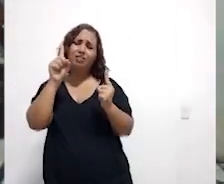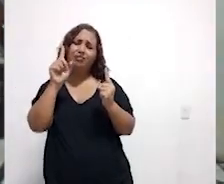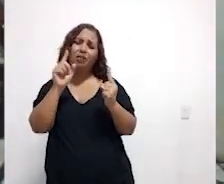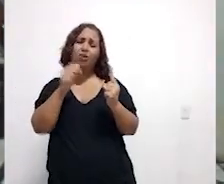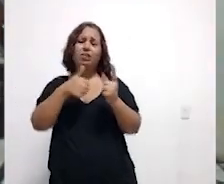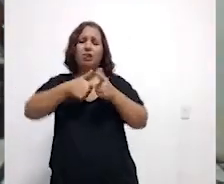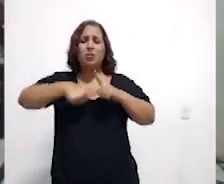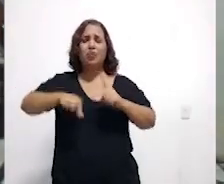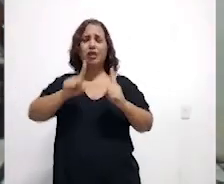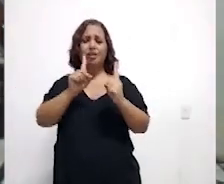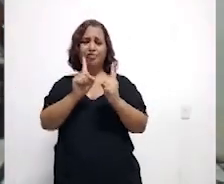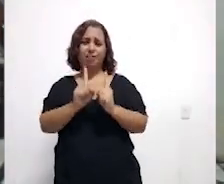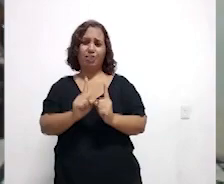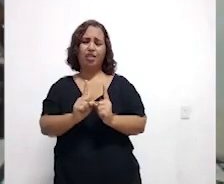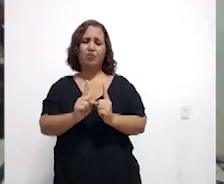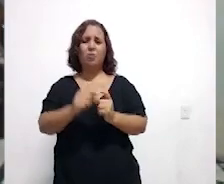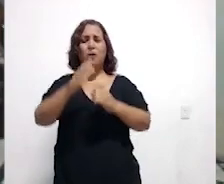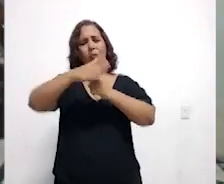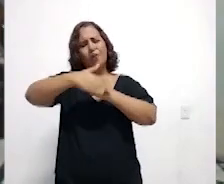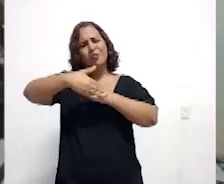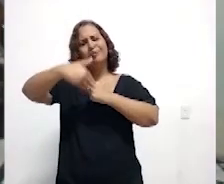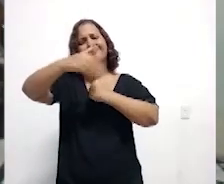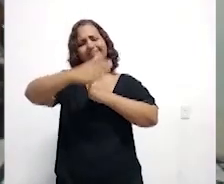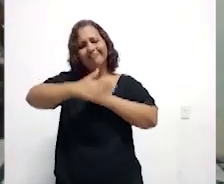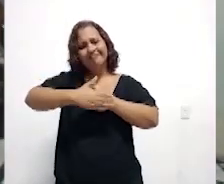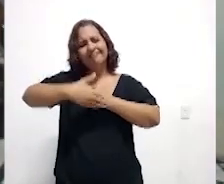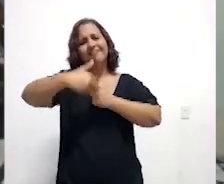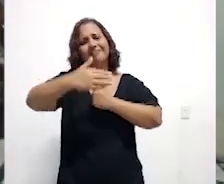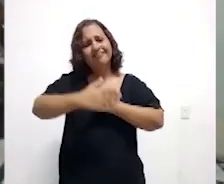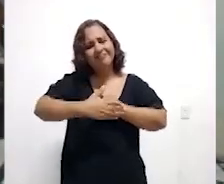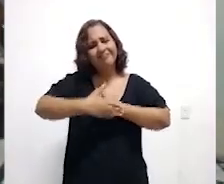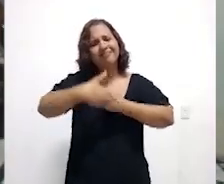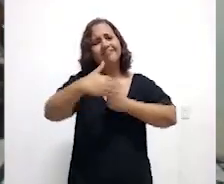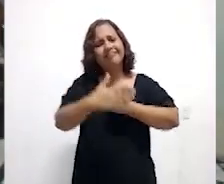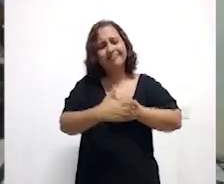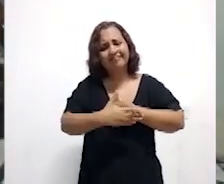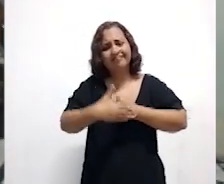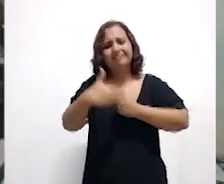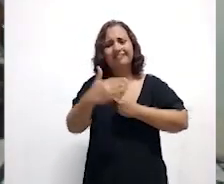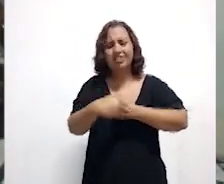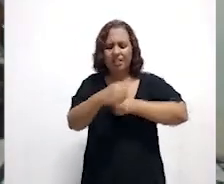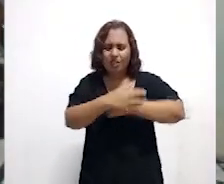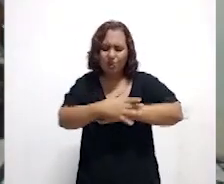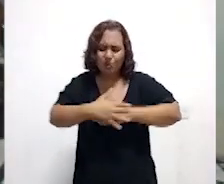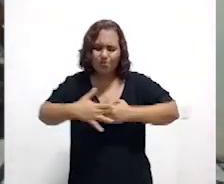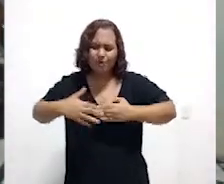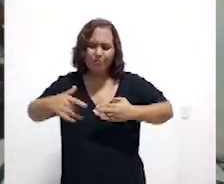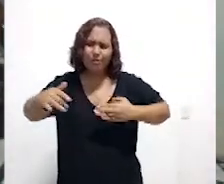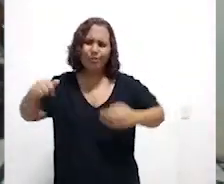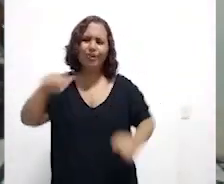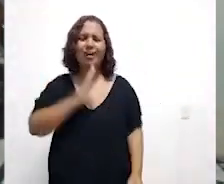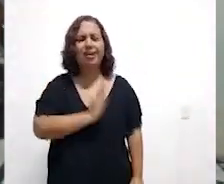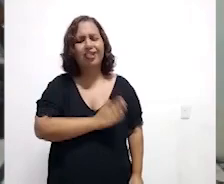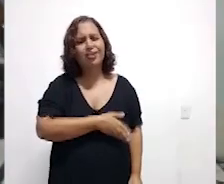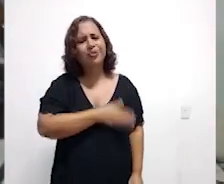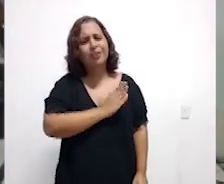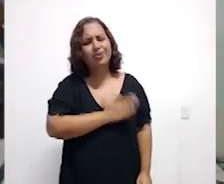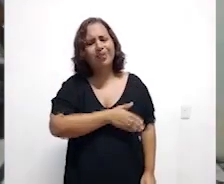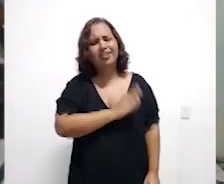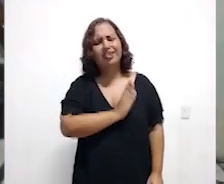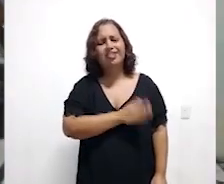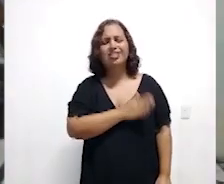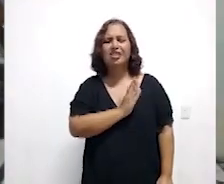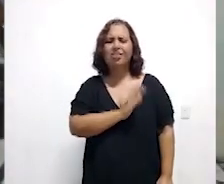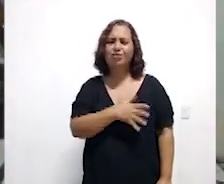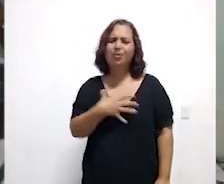consola o que ficou, cura o coração do